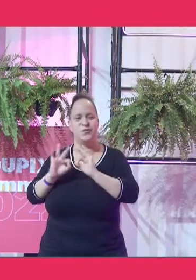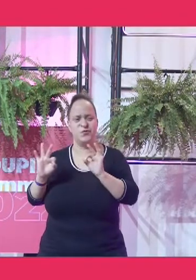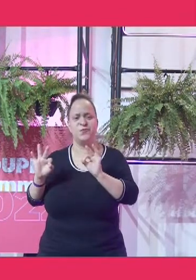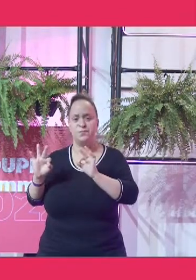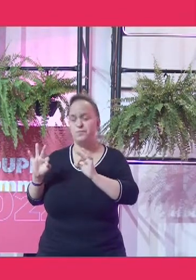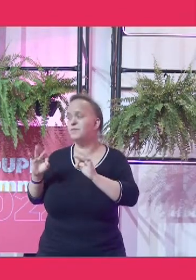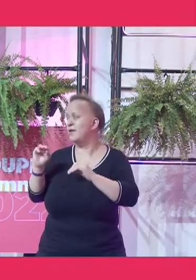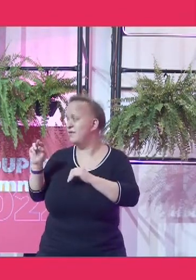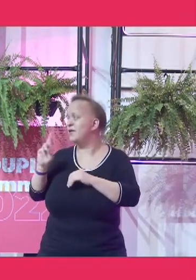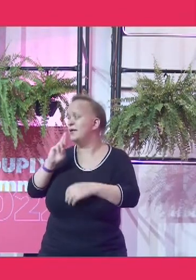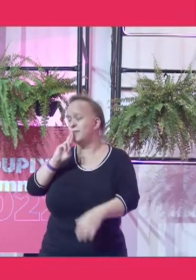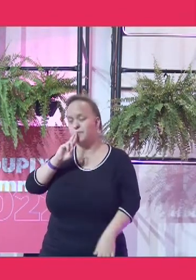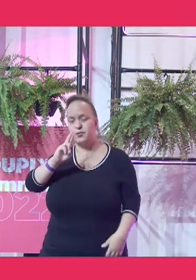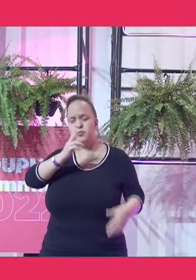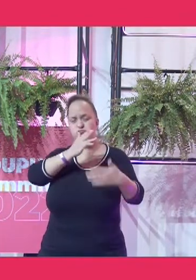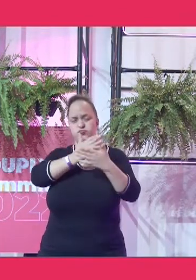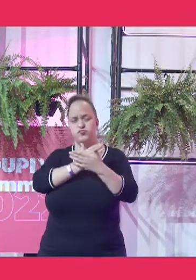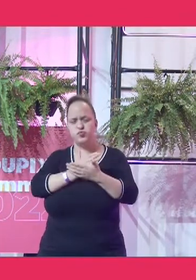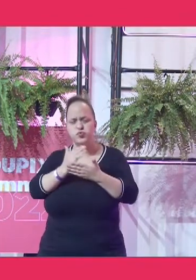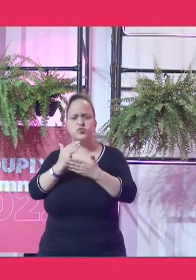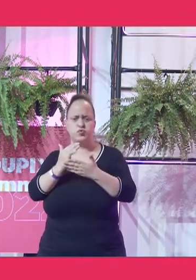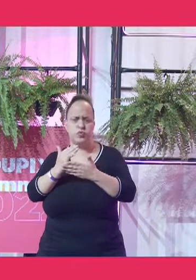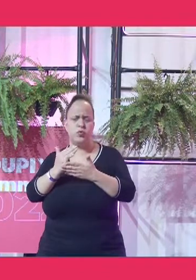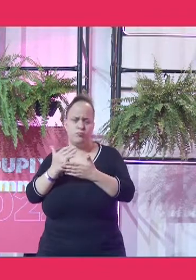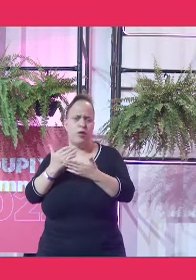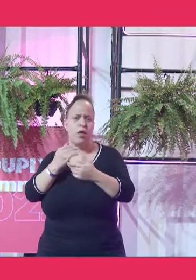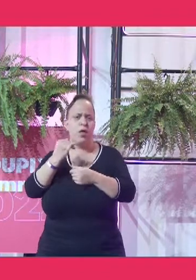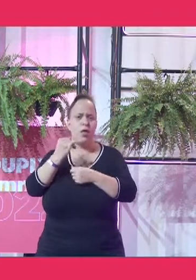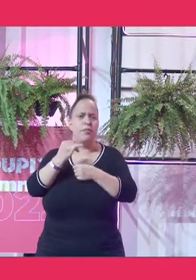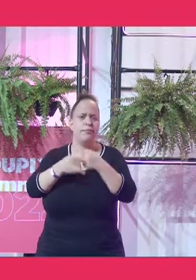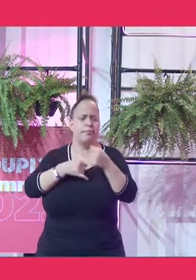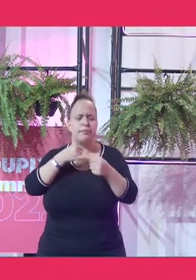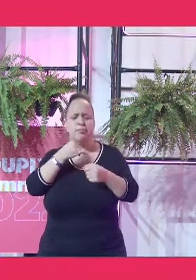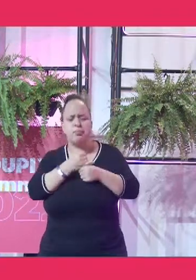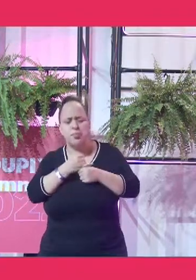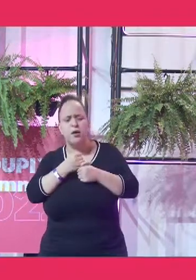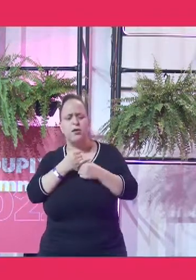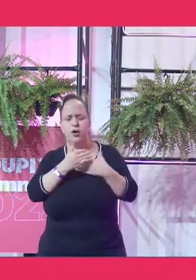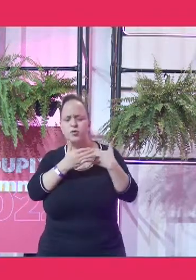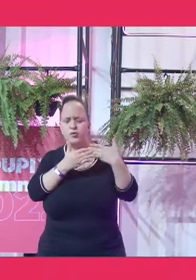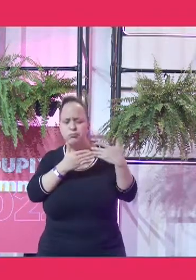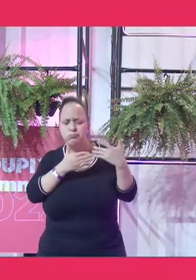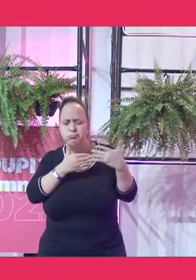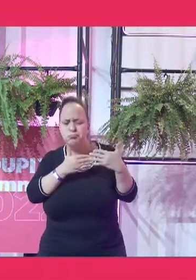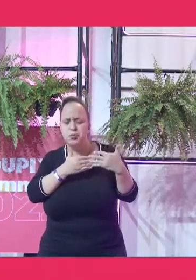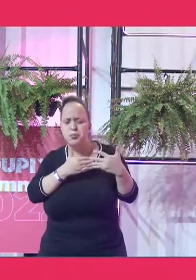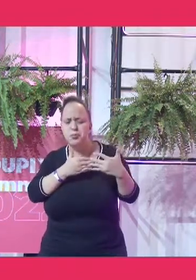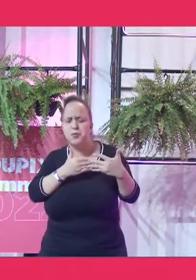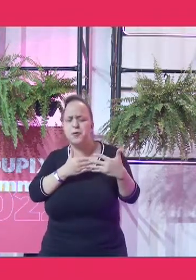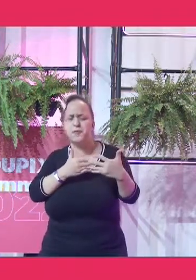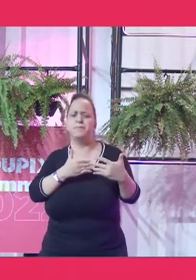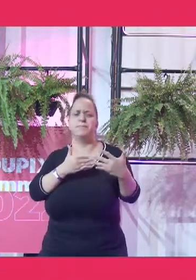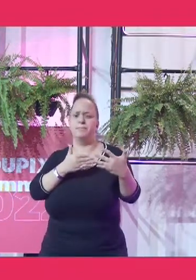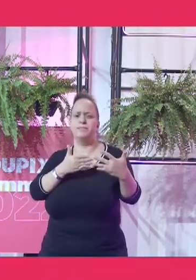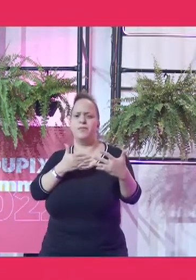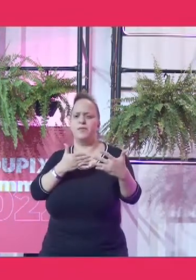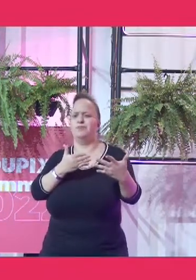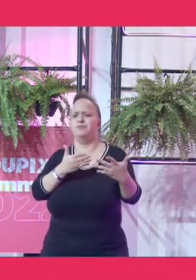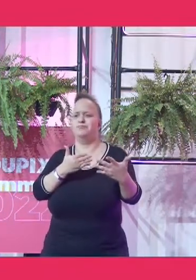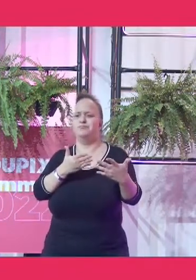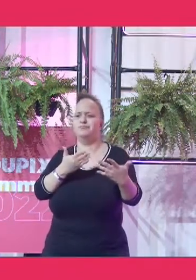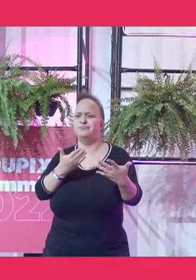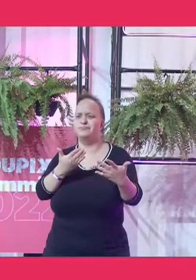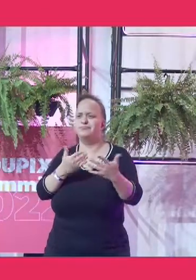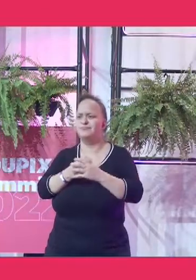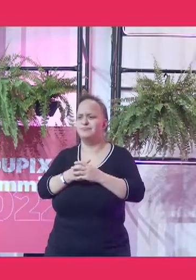sua resposta falando que você é novo de internet, né? Antes você falava isso. Eu preciso agora olhar para lá e falar com uma pessoa que